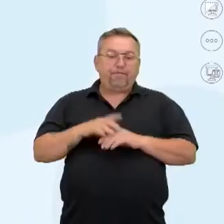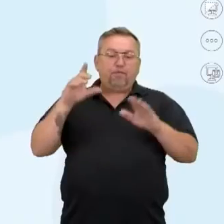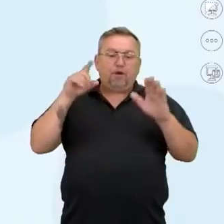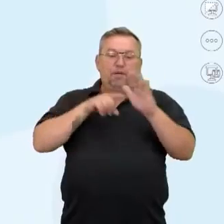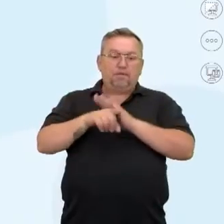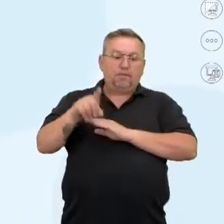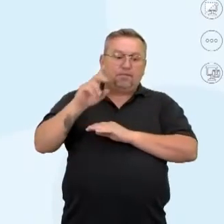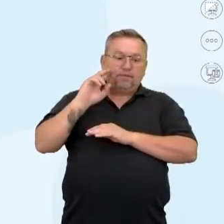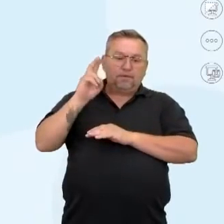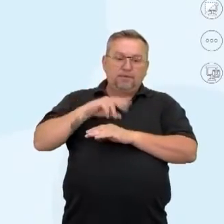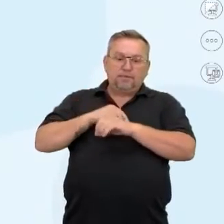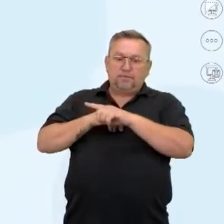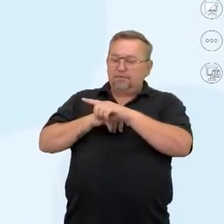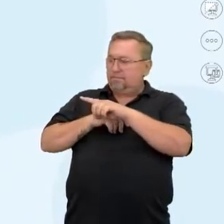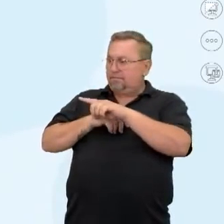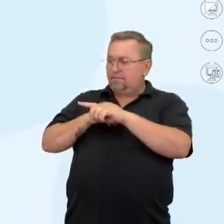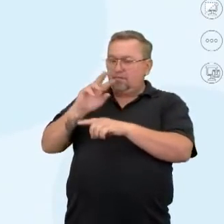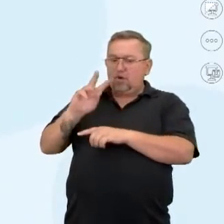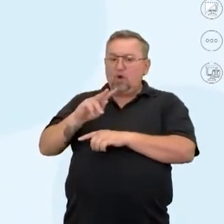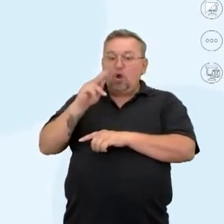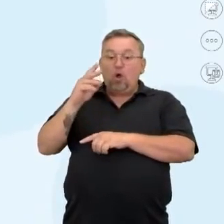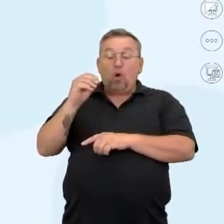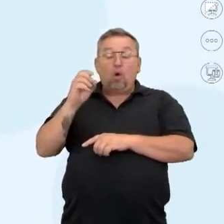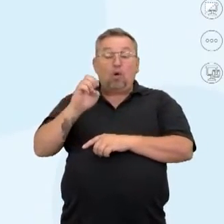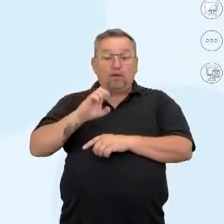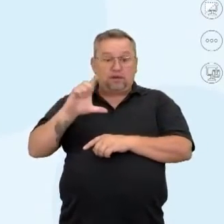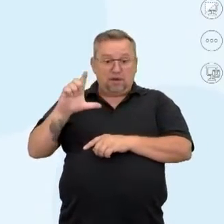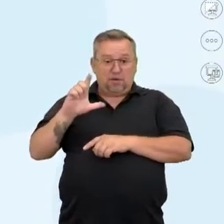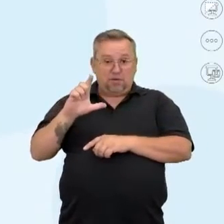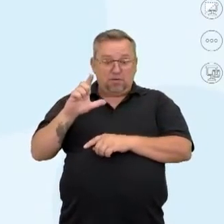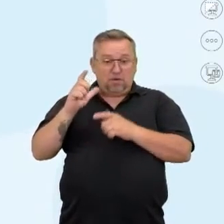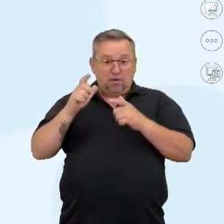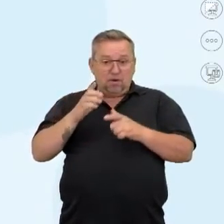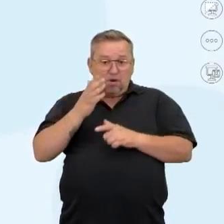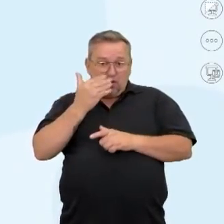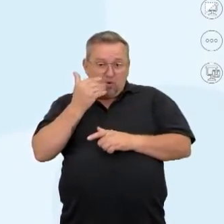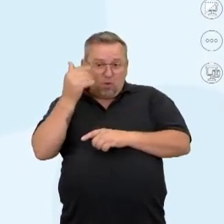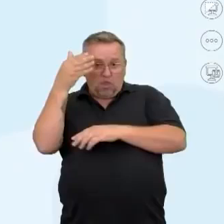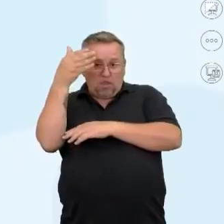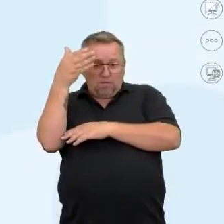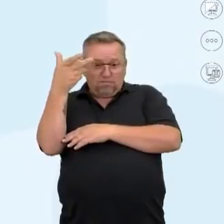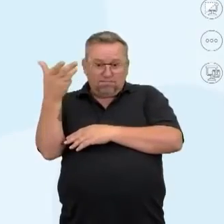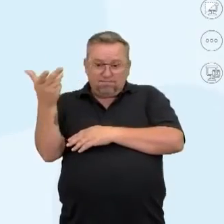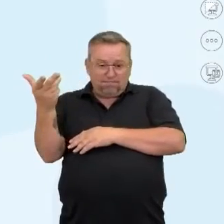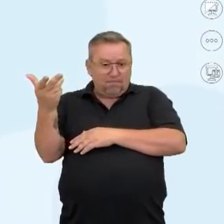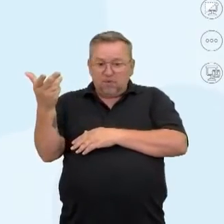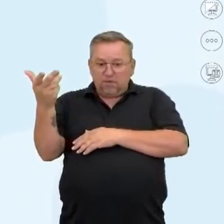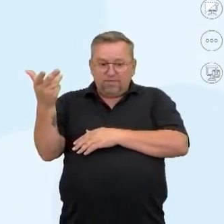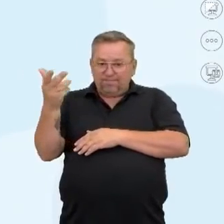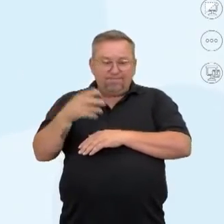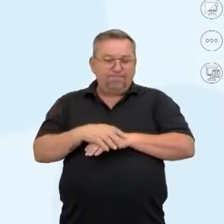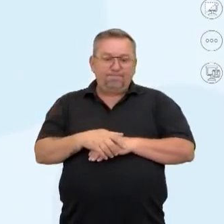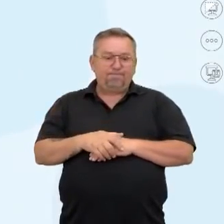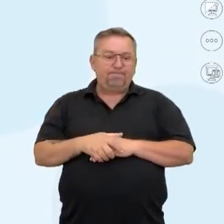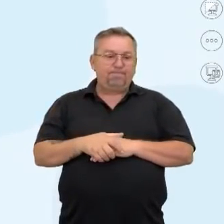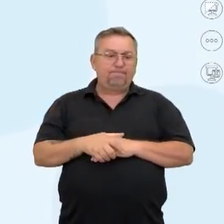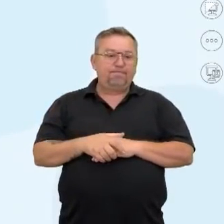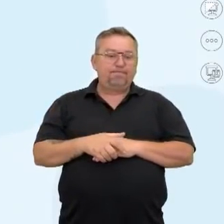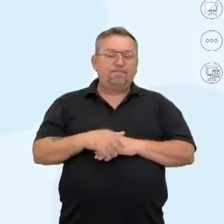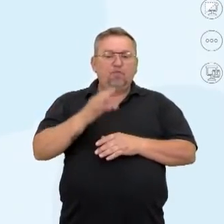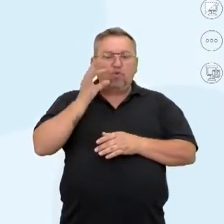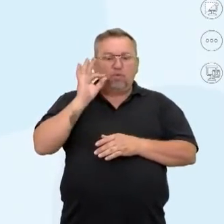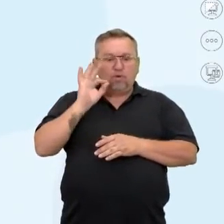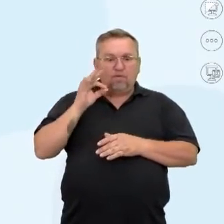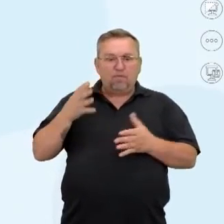Did they have dinner at the hostel? Eles jantaram no albergue, né? I know they didn't. A gente tomou um café no